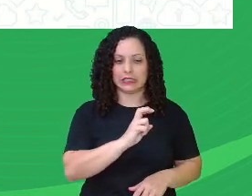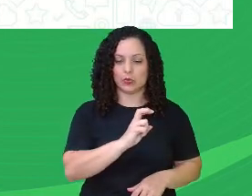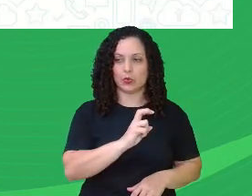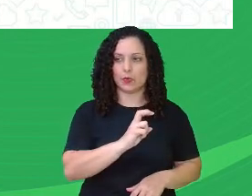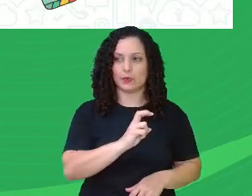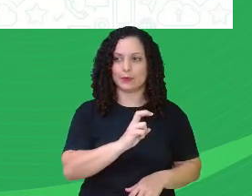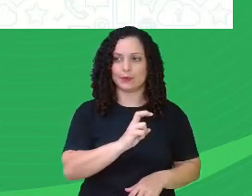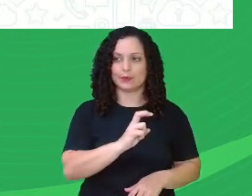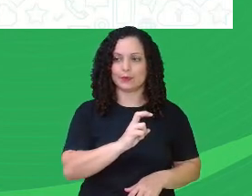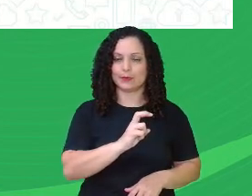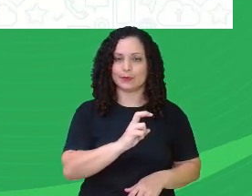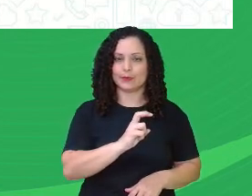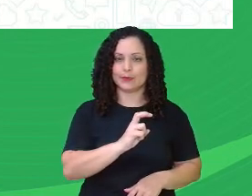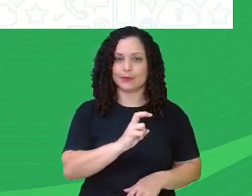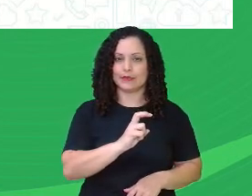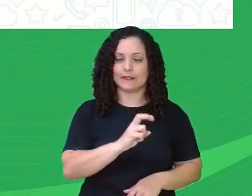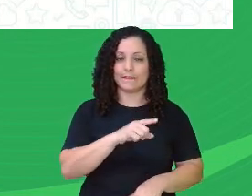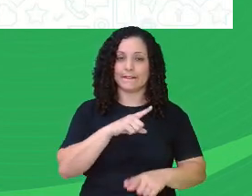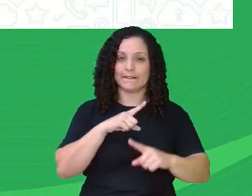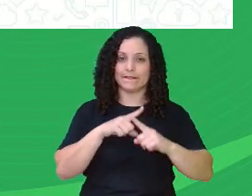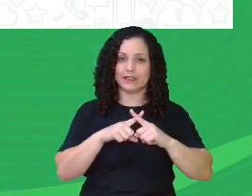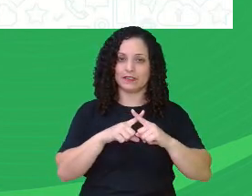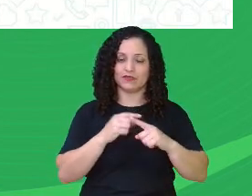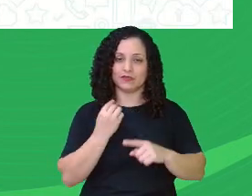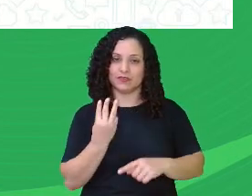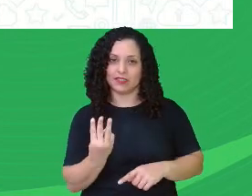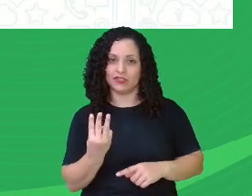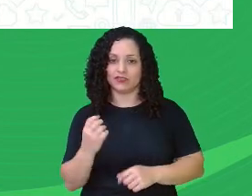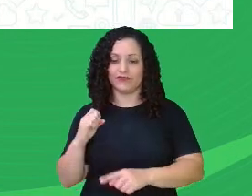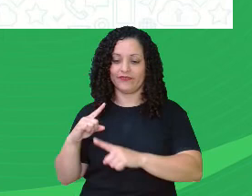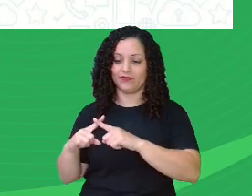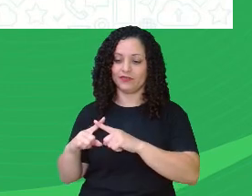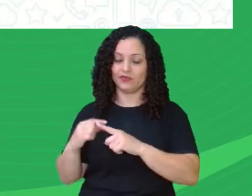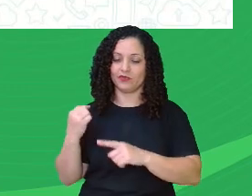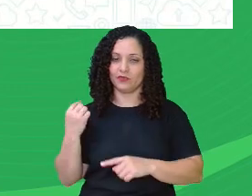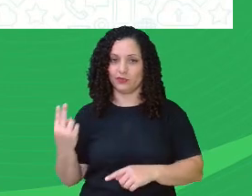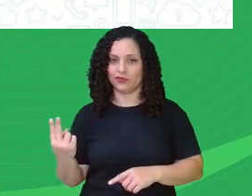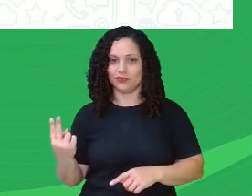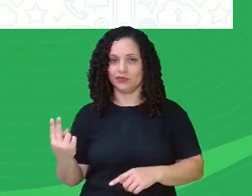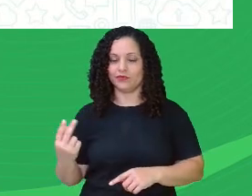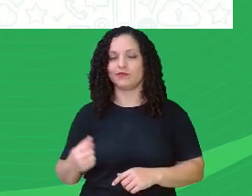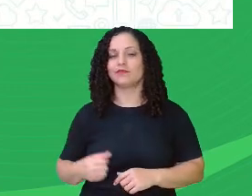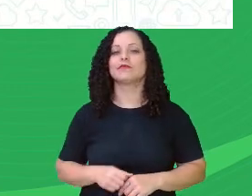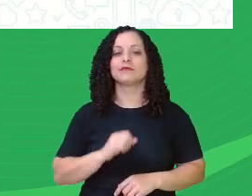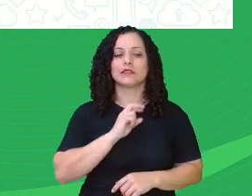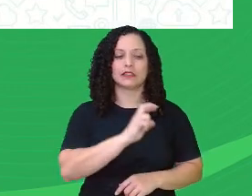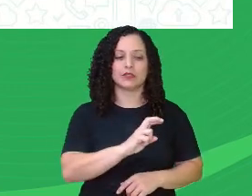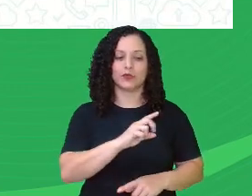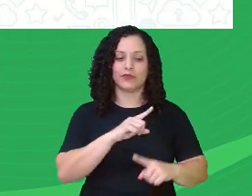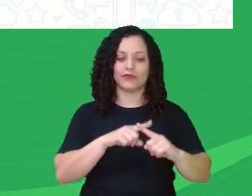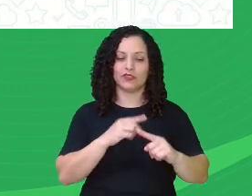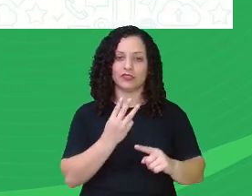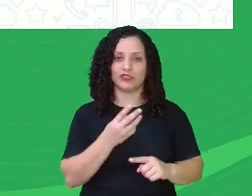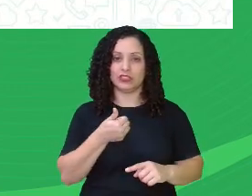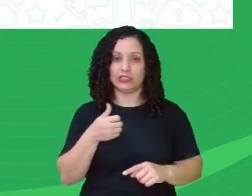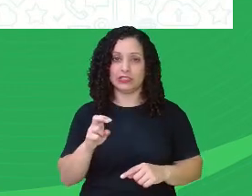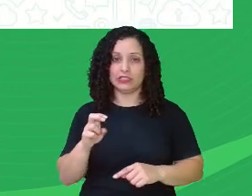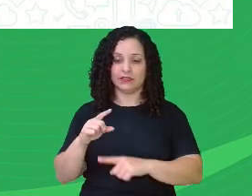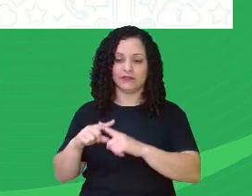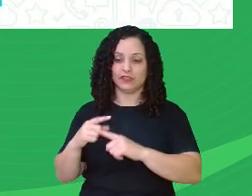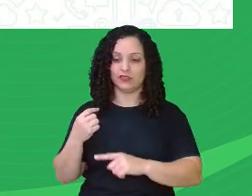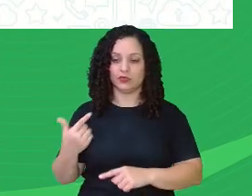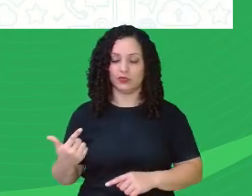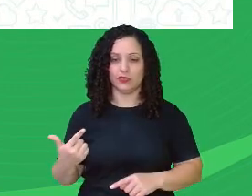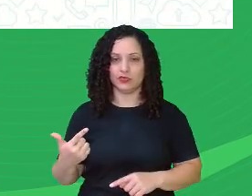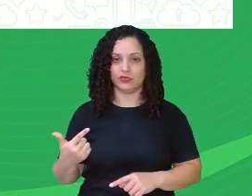aí a outra caixinha, 5, multiplicado por 3, multiplicado por 2. 5 vezes 3 vai dar 15, 15 vezes 2 vai